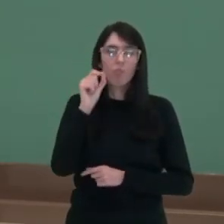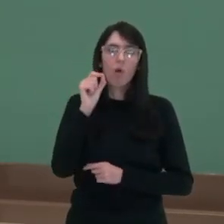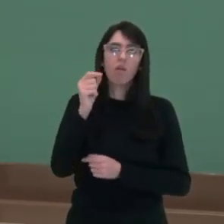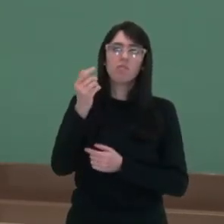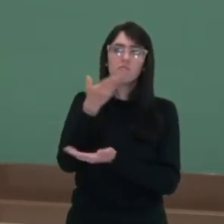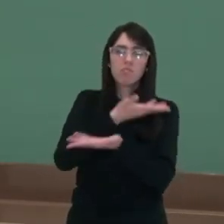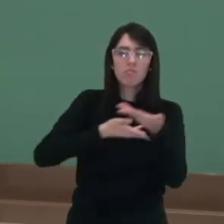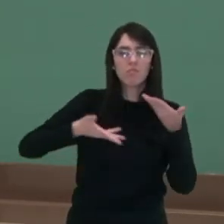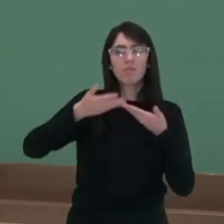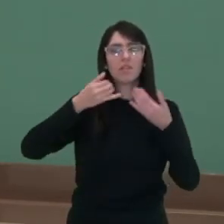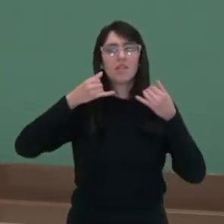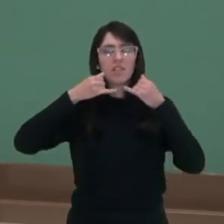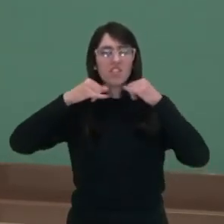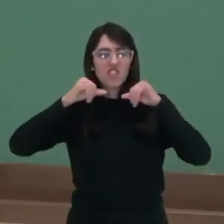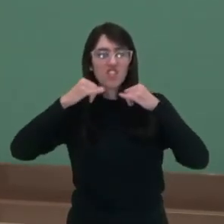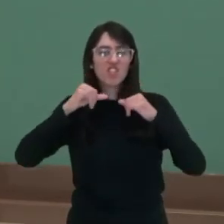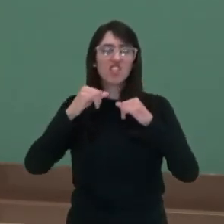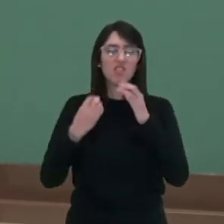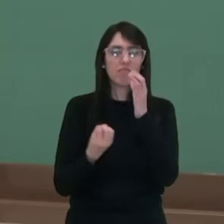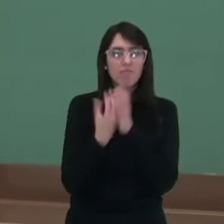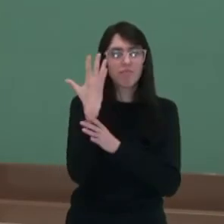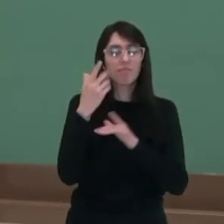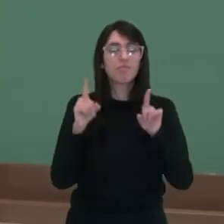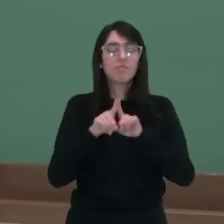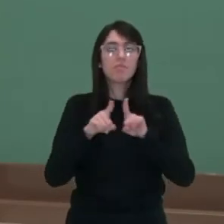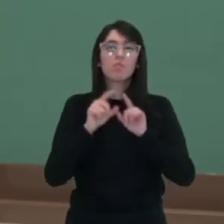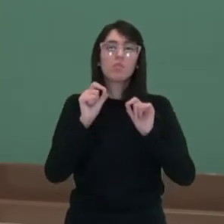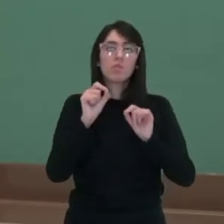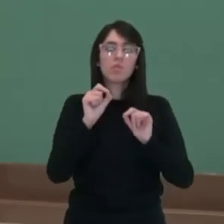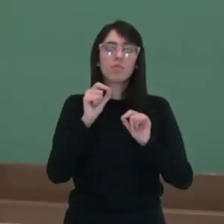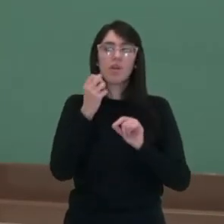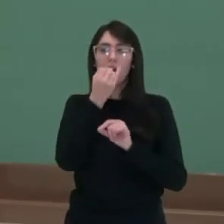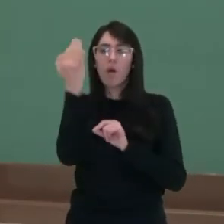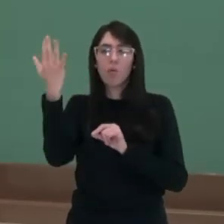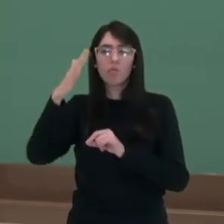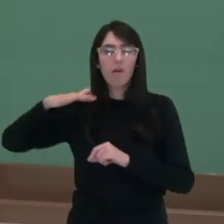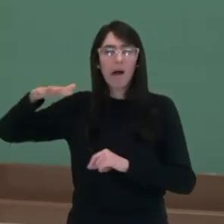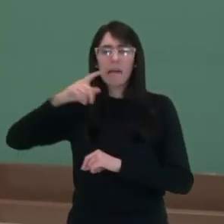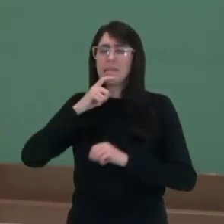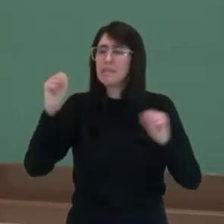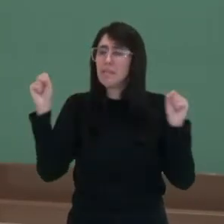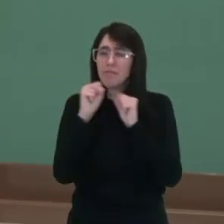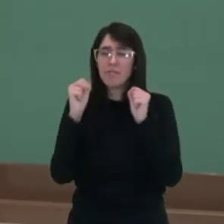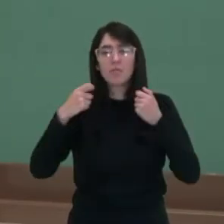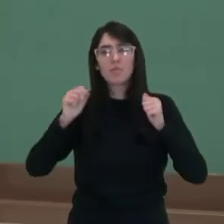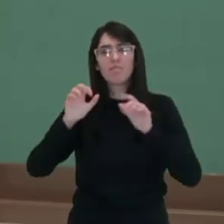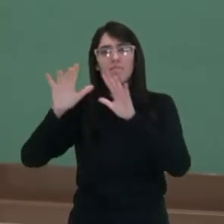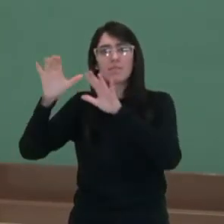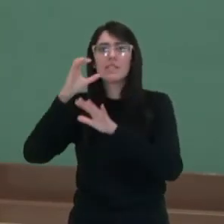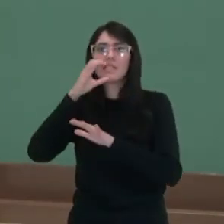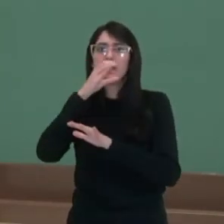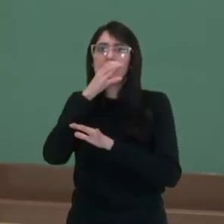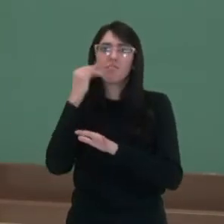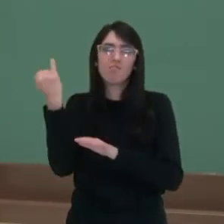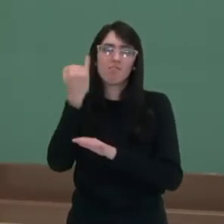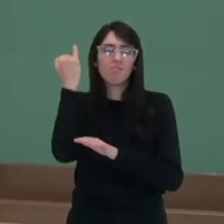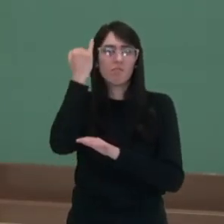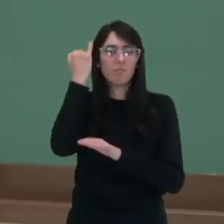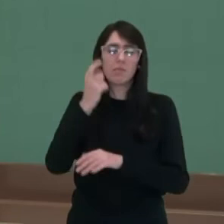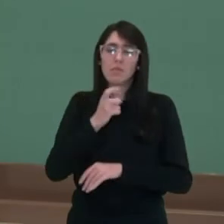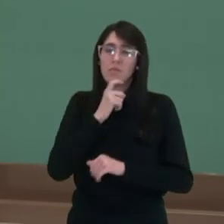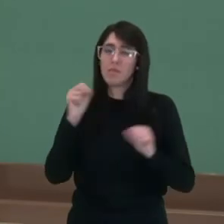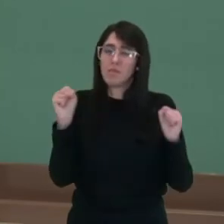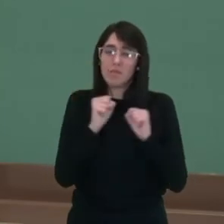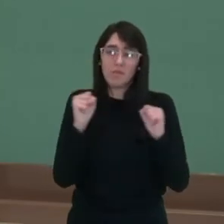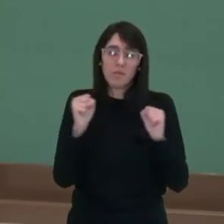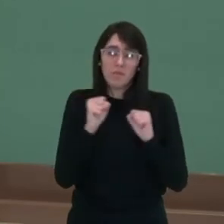energia nas usinas termonucleares e também para o aquecimento das áreas de inverno mais severo do leste europeu, aqui